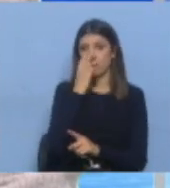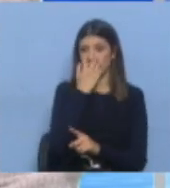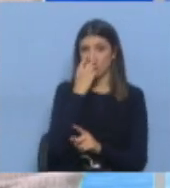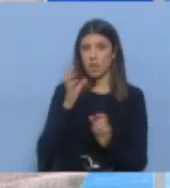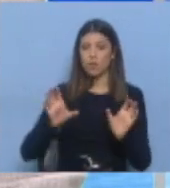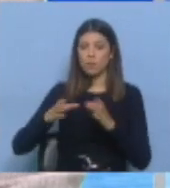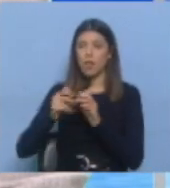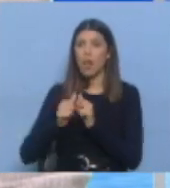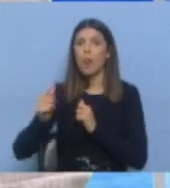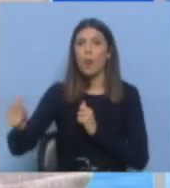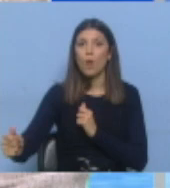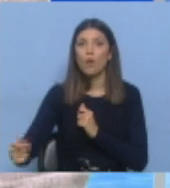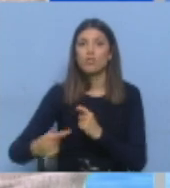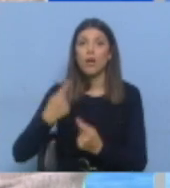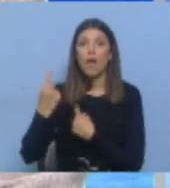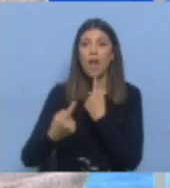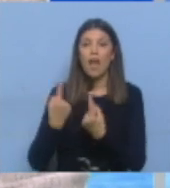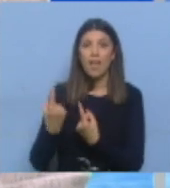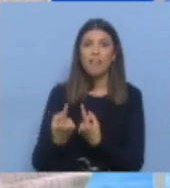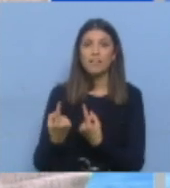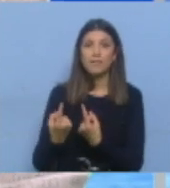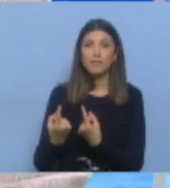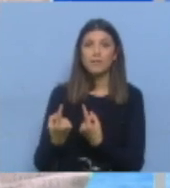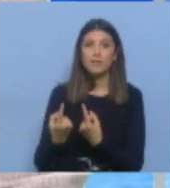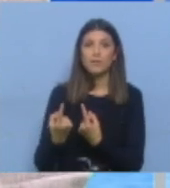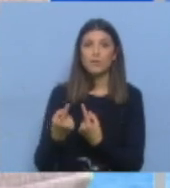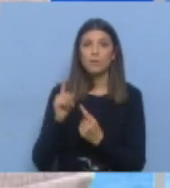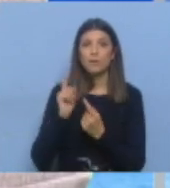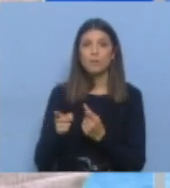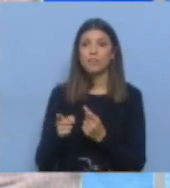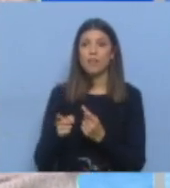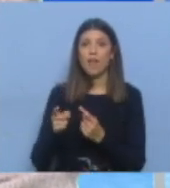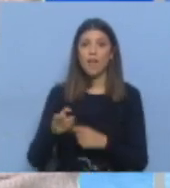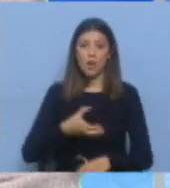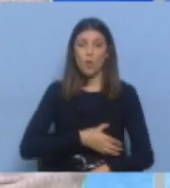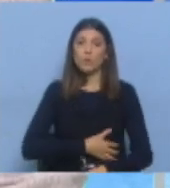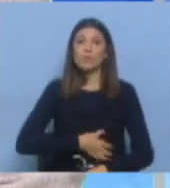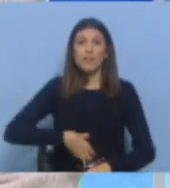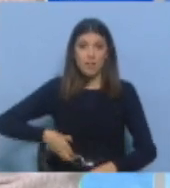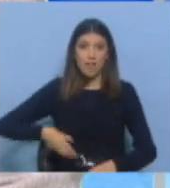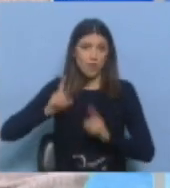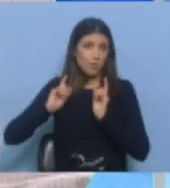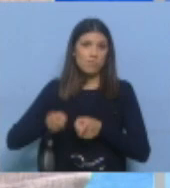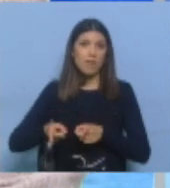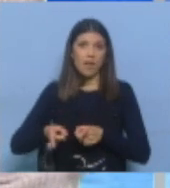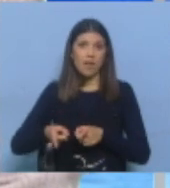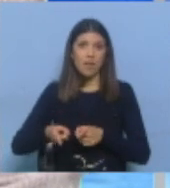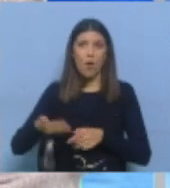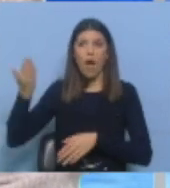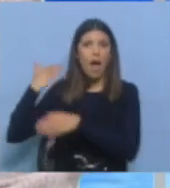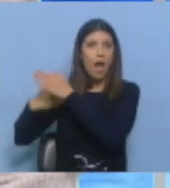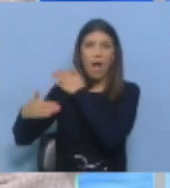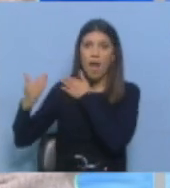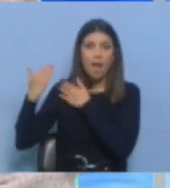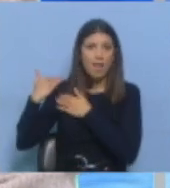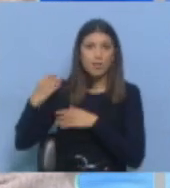que, de repente, muitas delas começaram a ter, indo para uma coisa concreta, começaram a ter cardeais. E não imaginavam nunca, em tempo algum, na